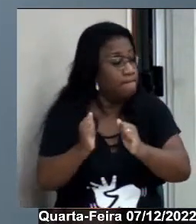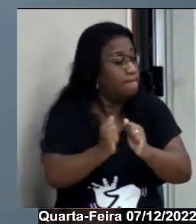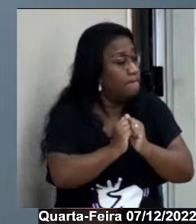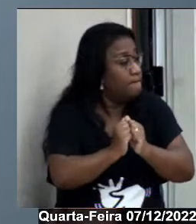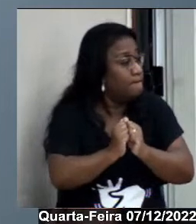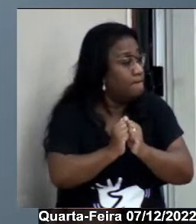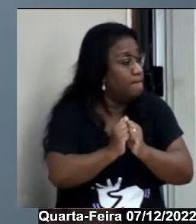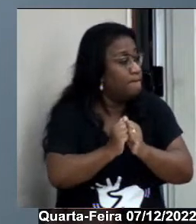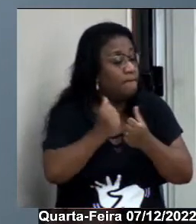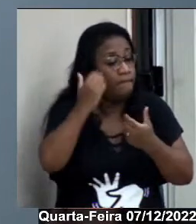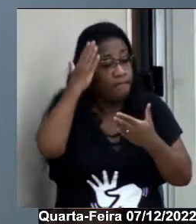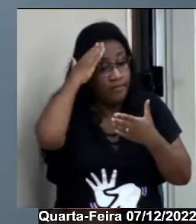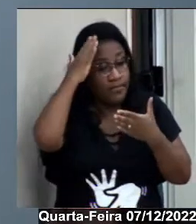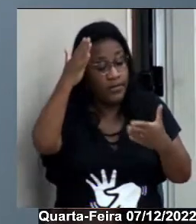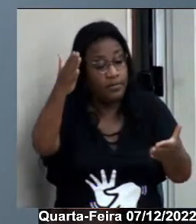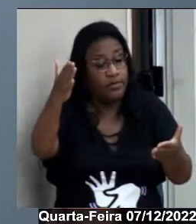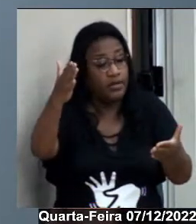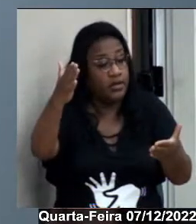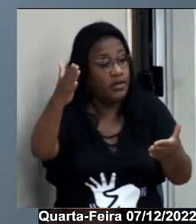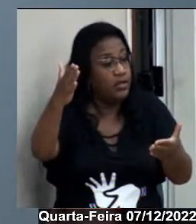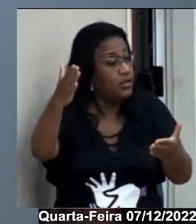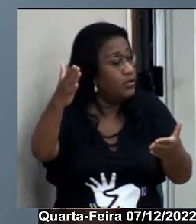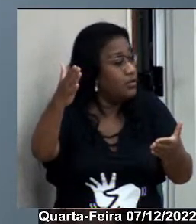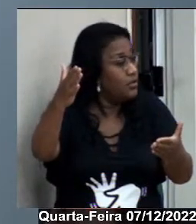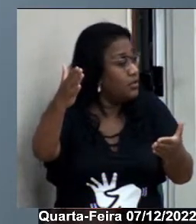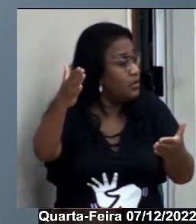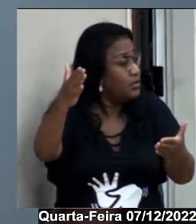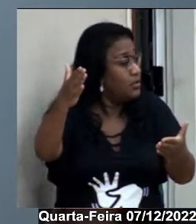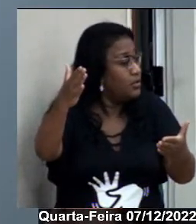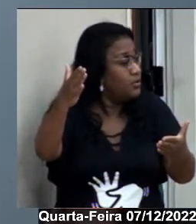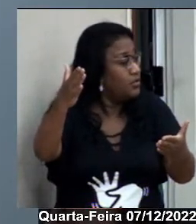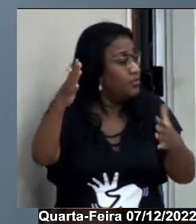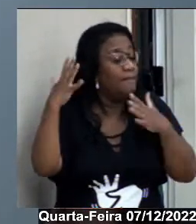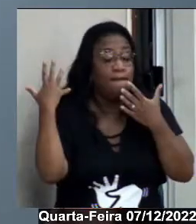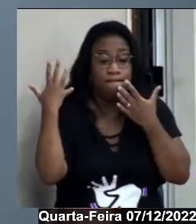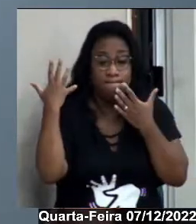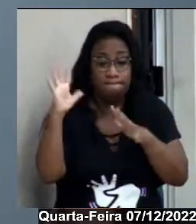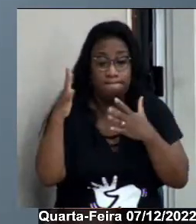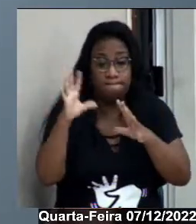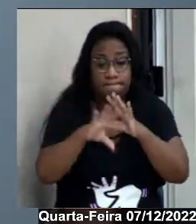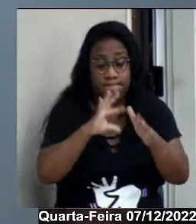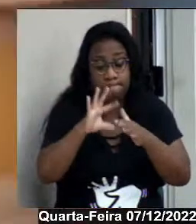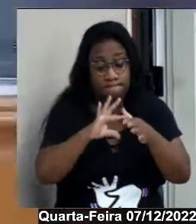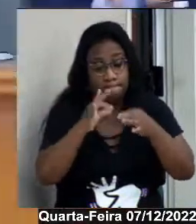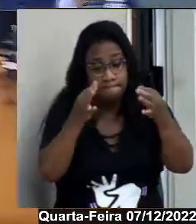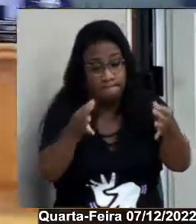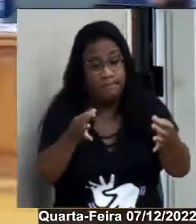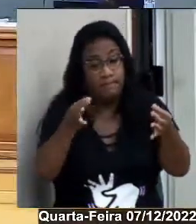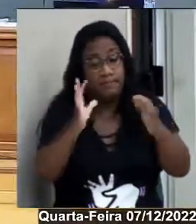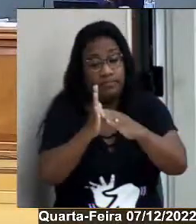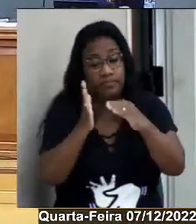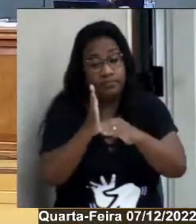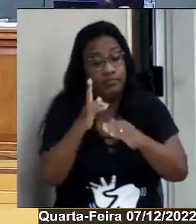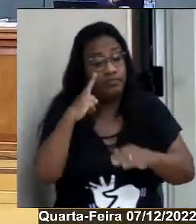levar o nome da cidade. Tá bom? Muito obrigado a todos. Os presentes estão ali, eu passo para vocês.